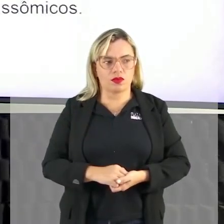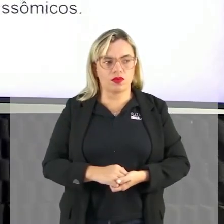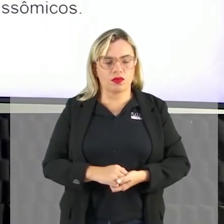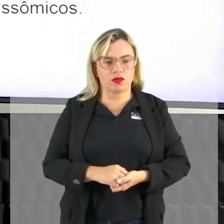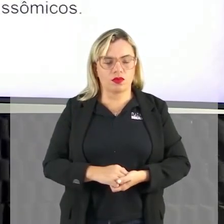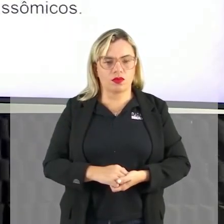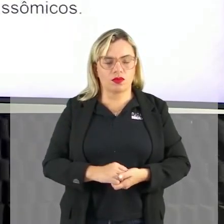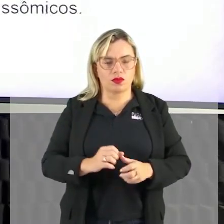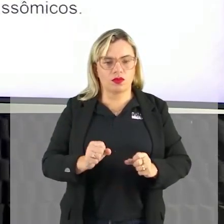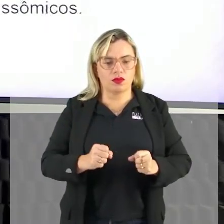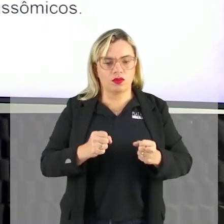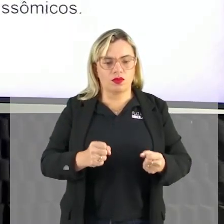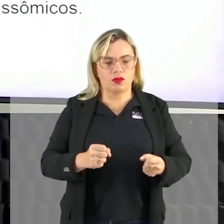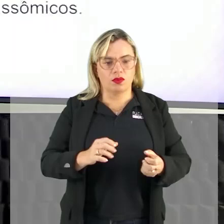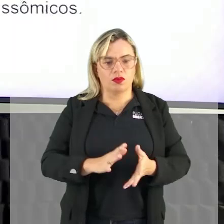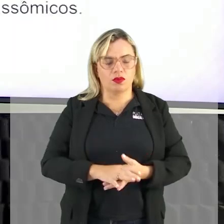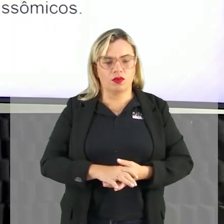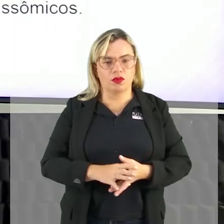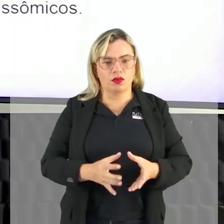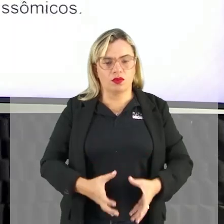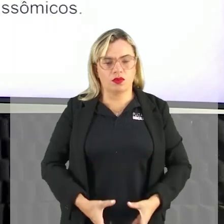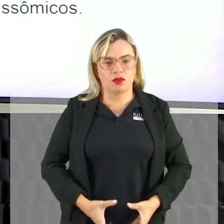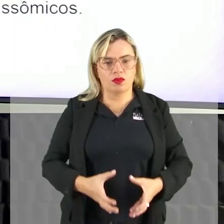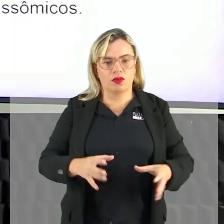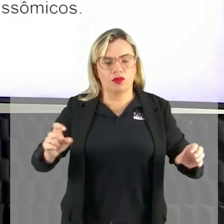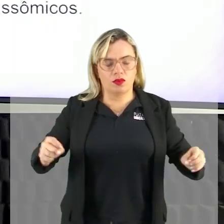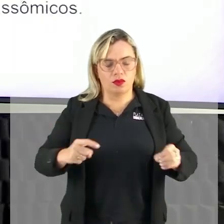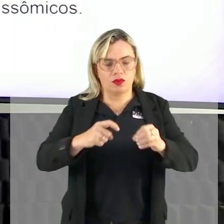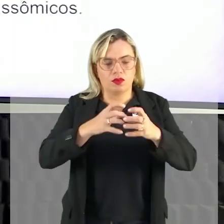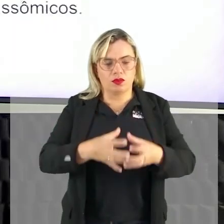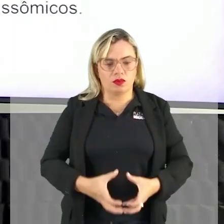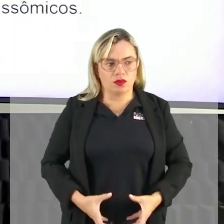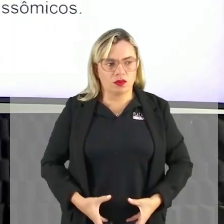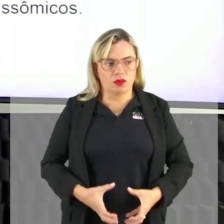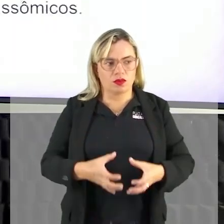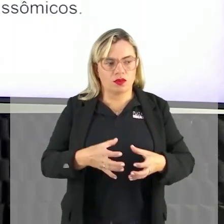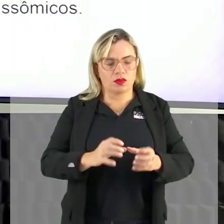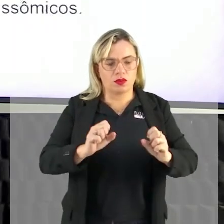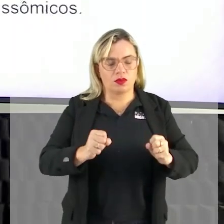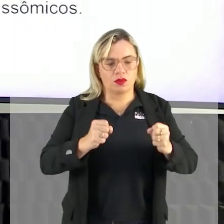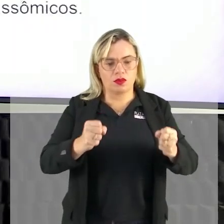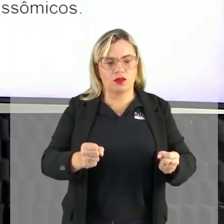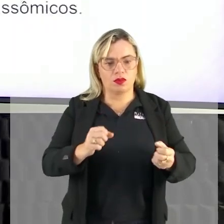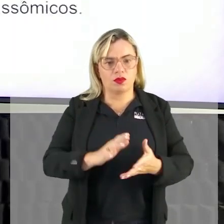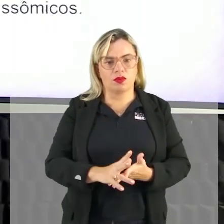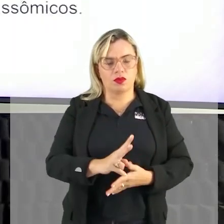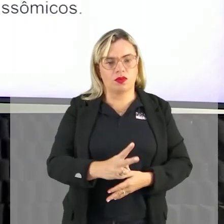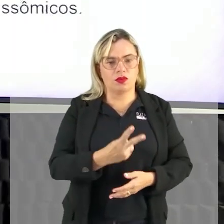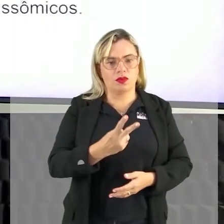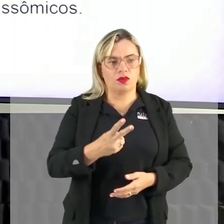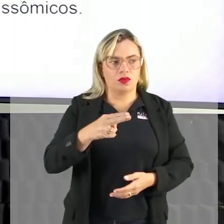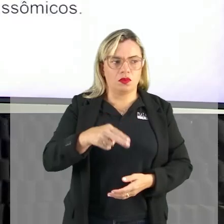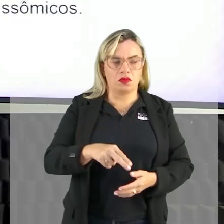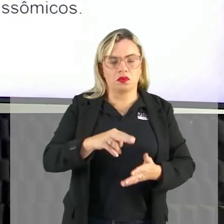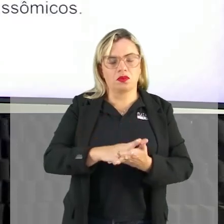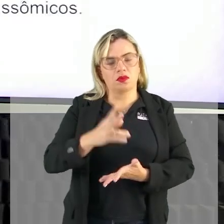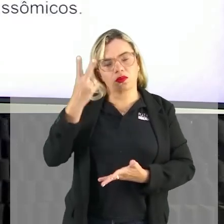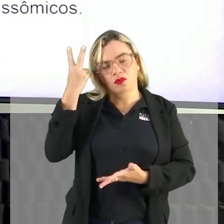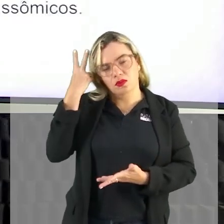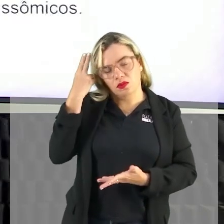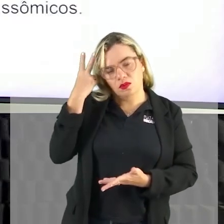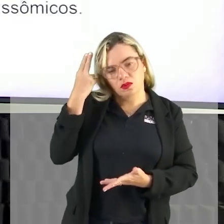o zigoto pode ser o quê, ó? Traz mais um aqui, esse zigoto vai ser 2N normalzinho, ó.